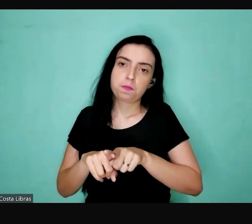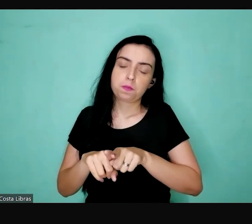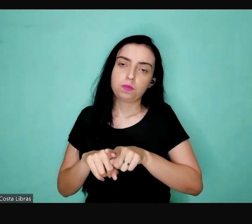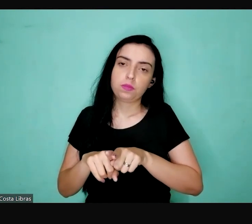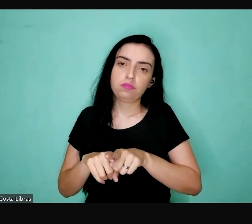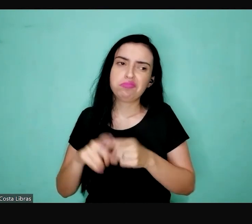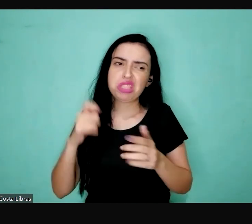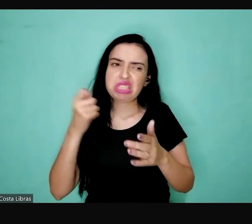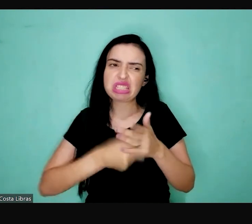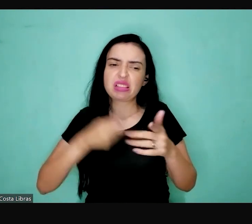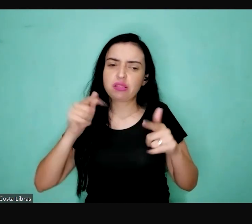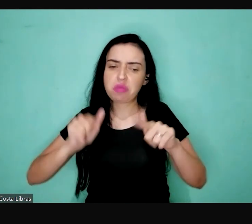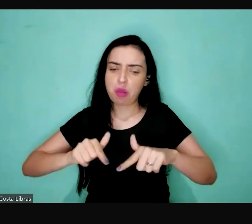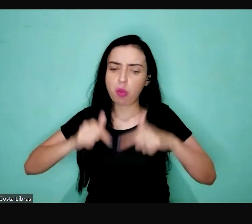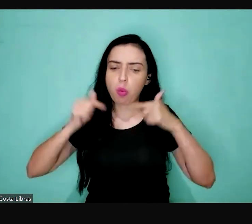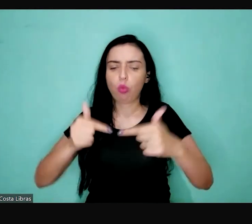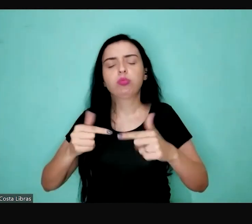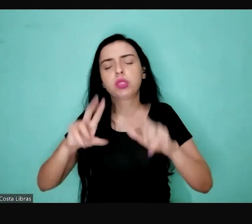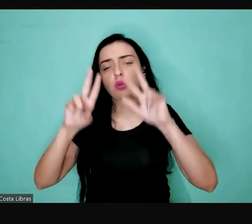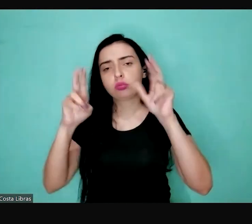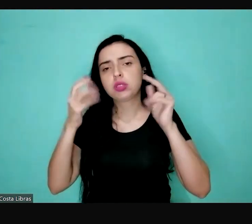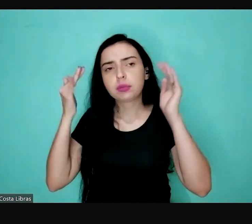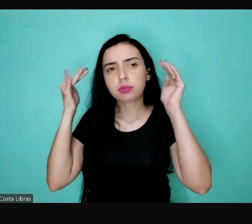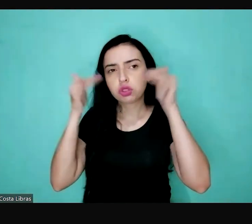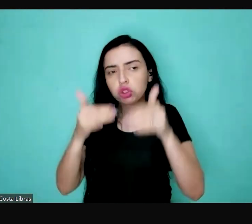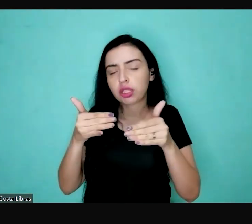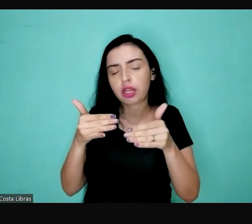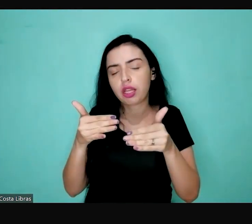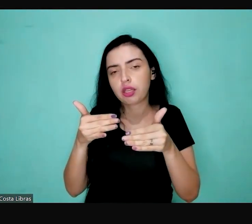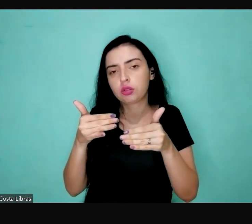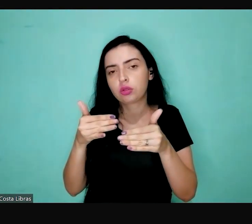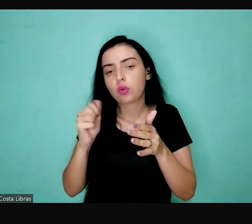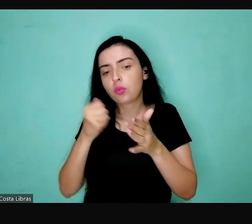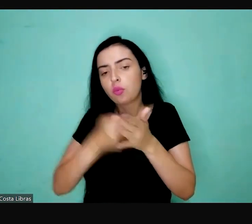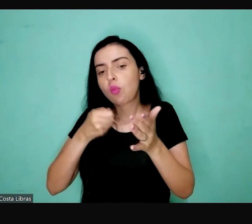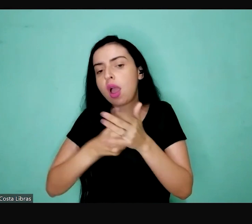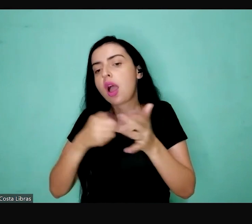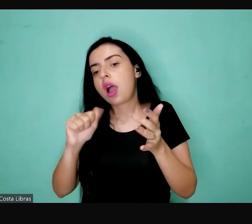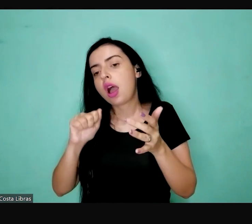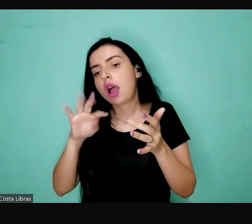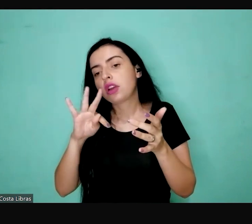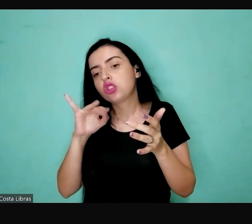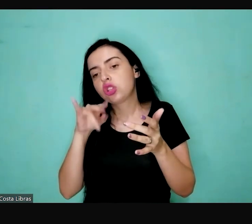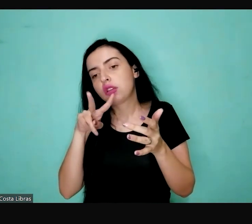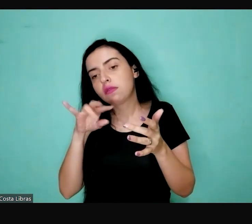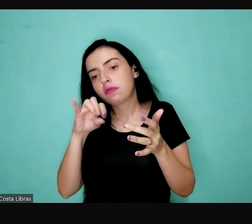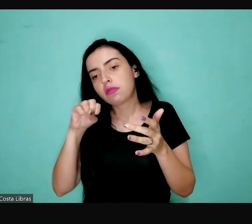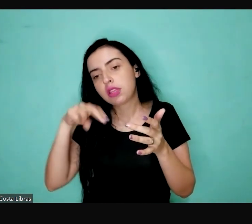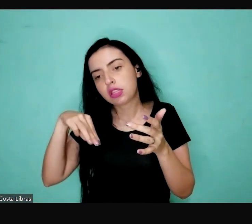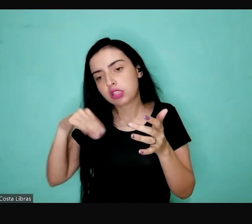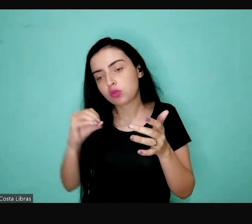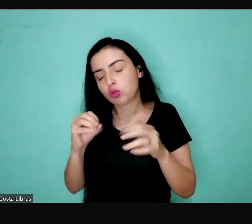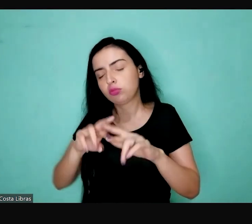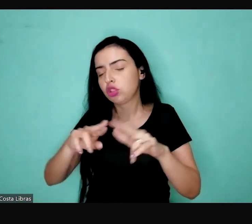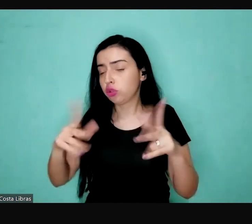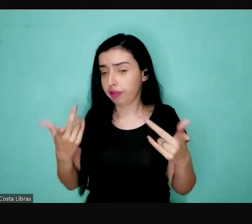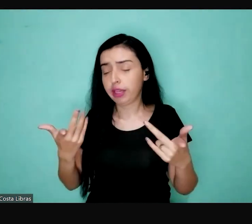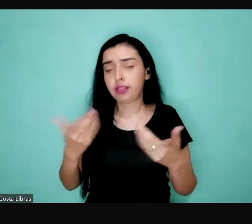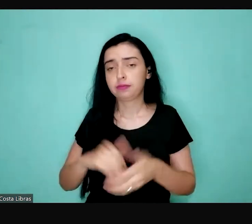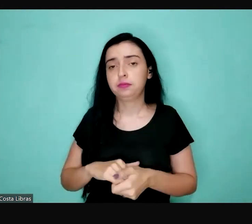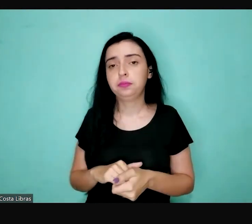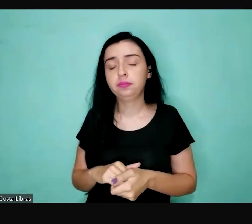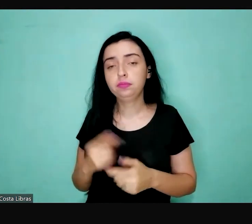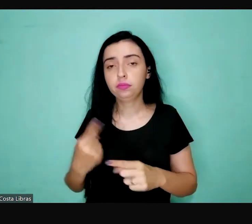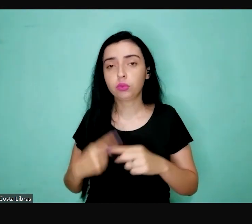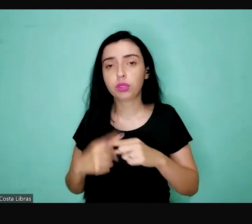luta, não é um tema diretamente de ativismo, é ativismo de outra maneira, porque numa